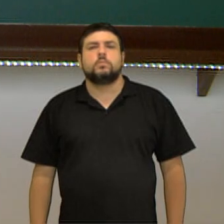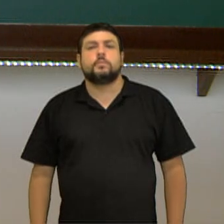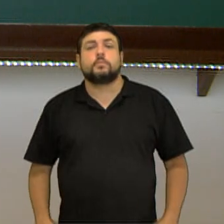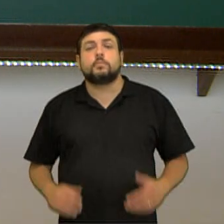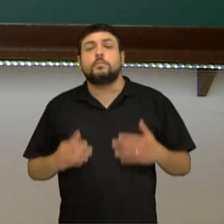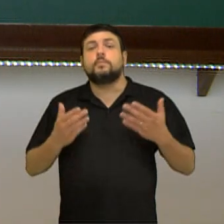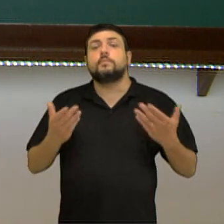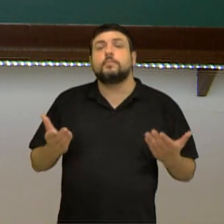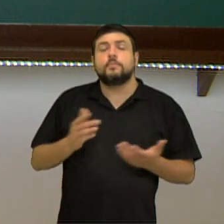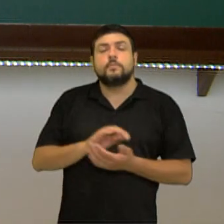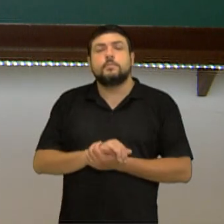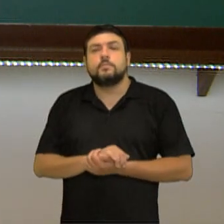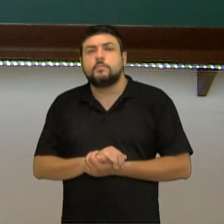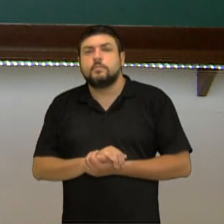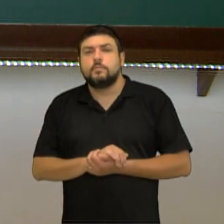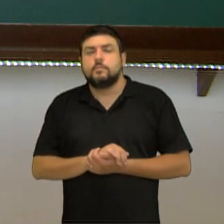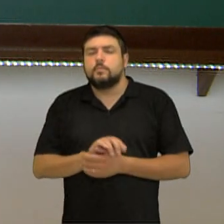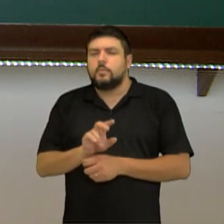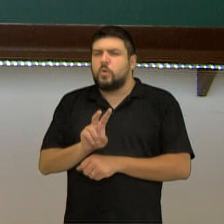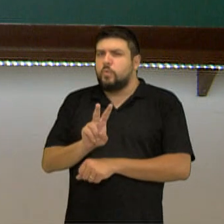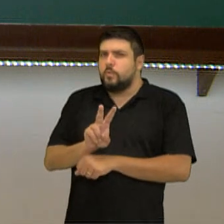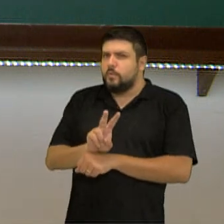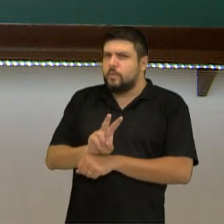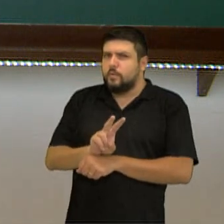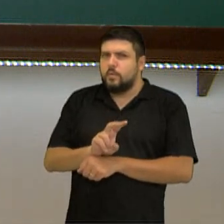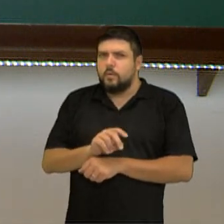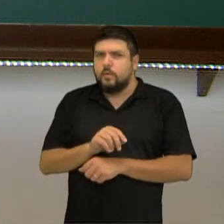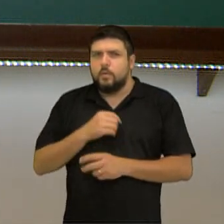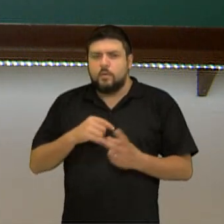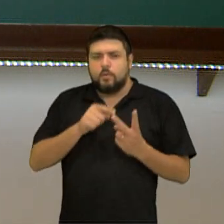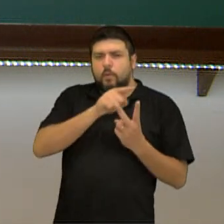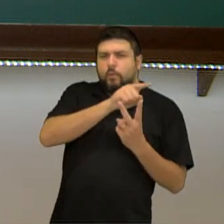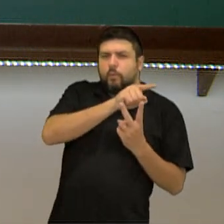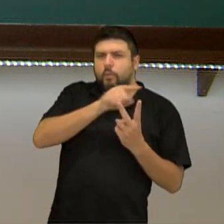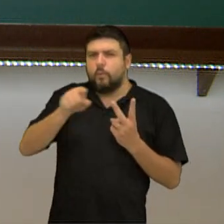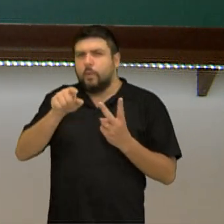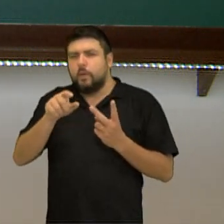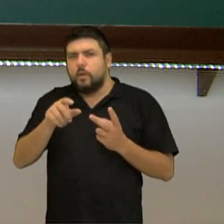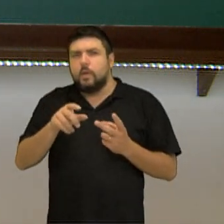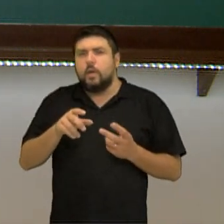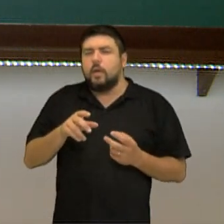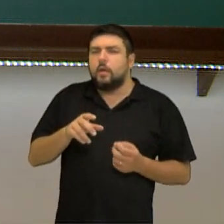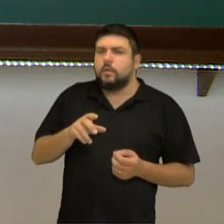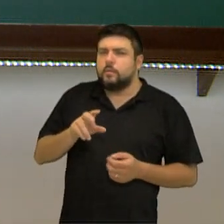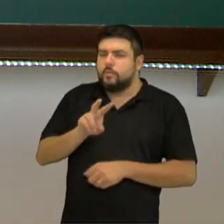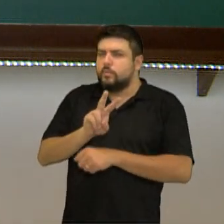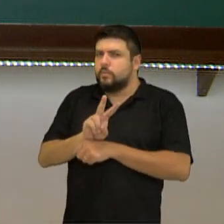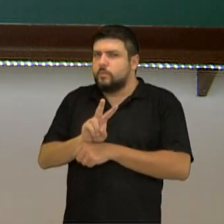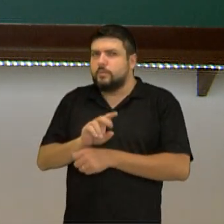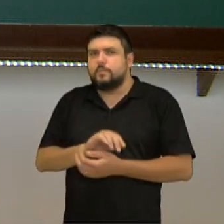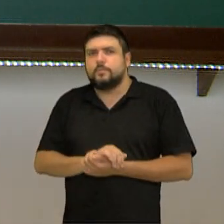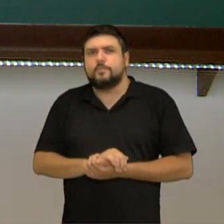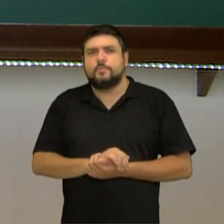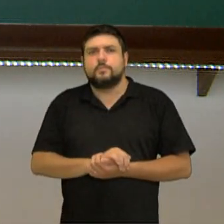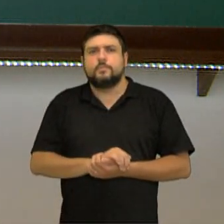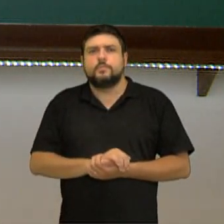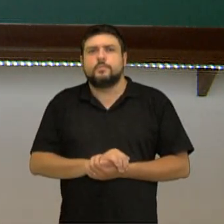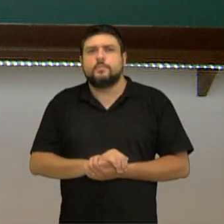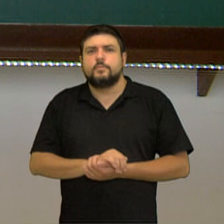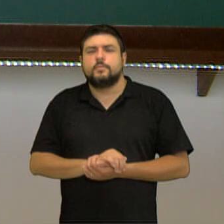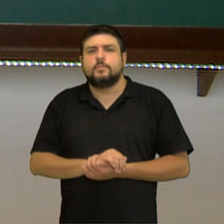E aí, meus queridos, não caíram na pegadinha do vetor? Espero que não. Vamos lá. Então, nesse